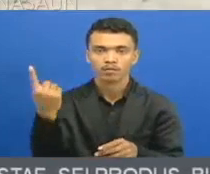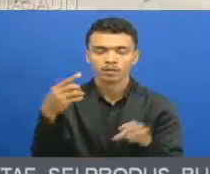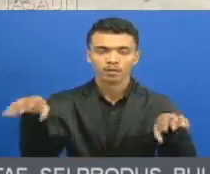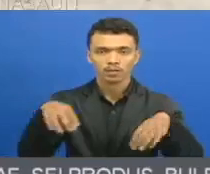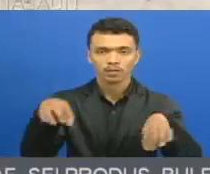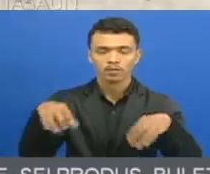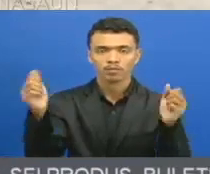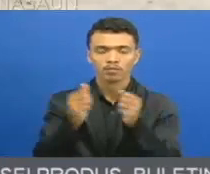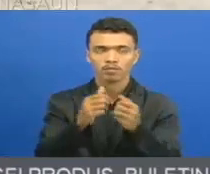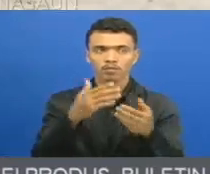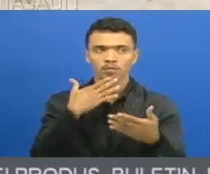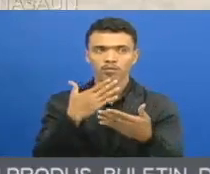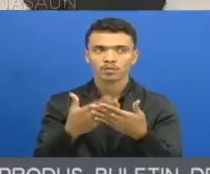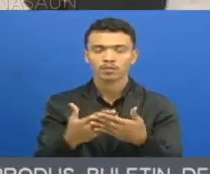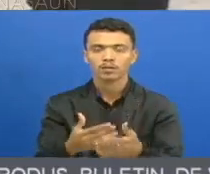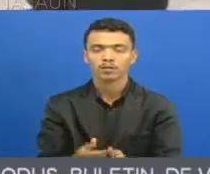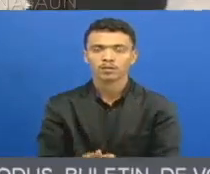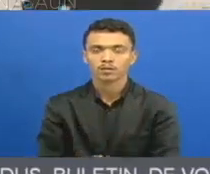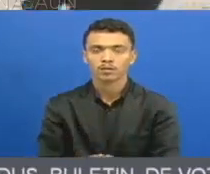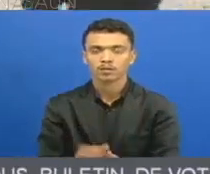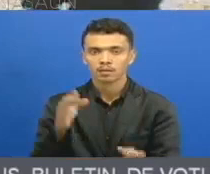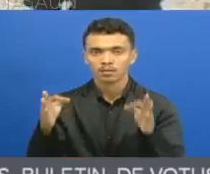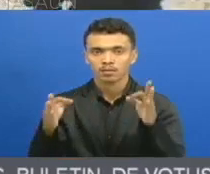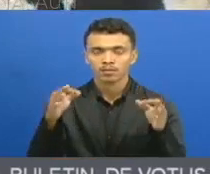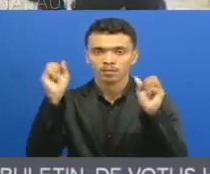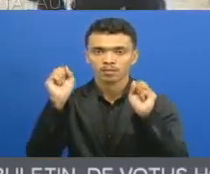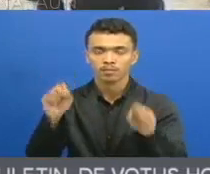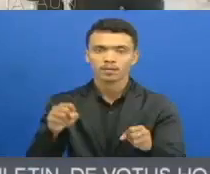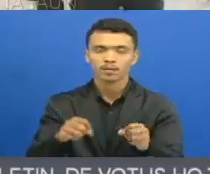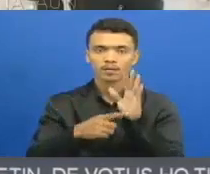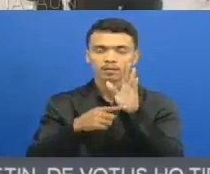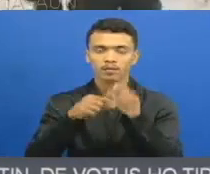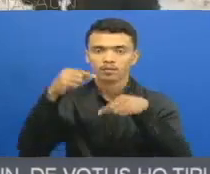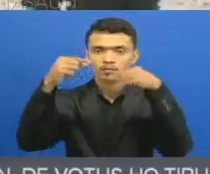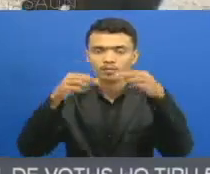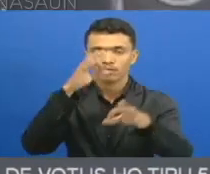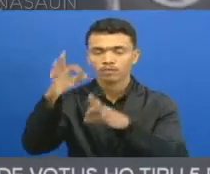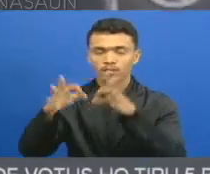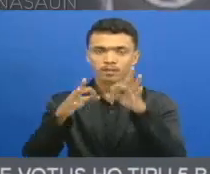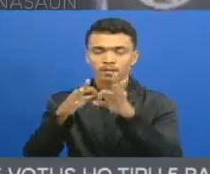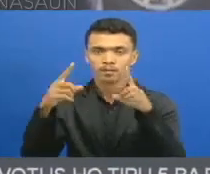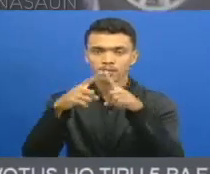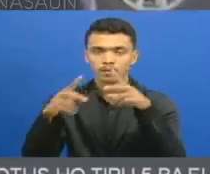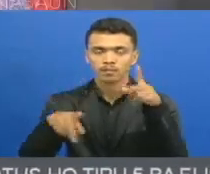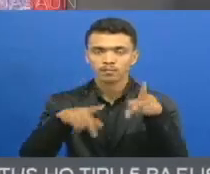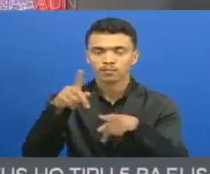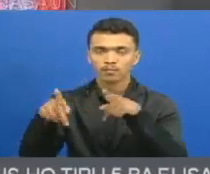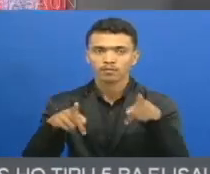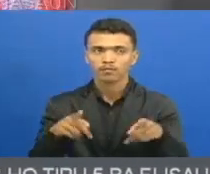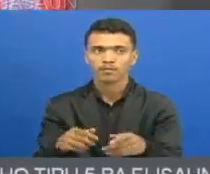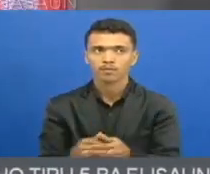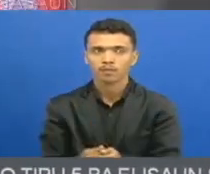ho imparcialidade no independente, atu none beleganha na fatin confiança ho si povo. Fazendo sira,